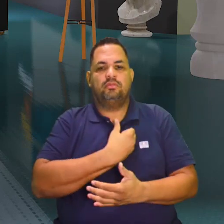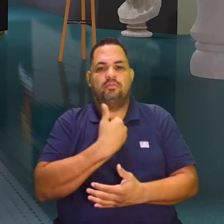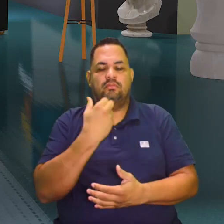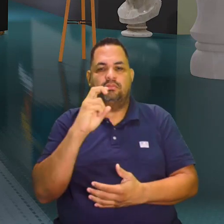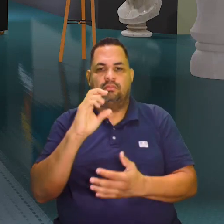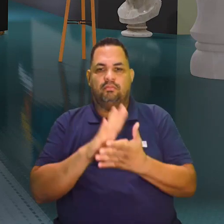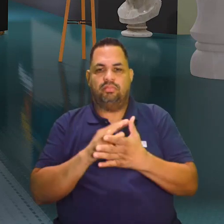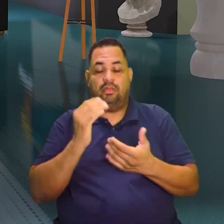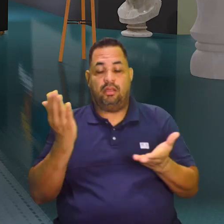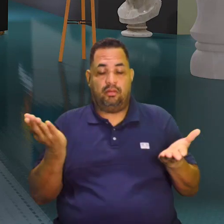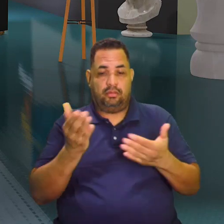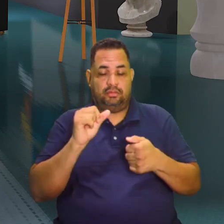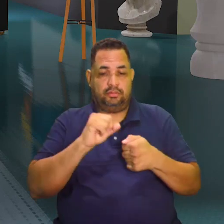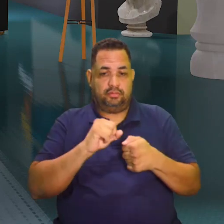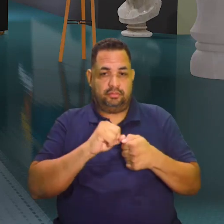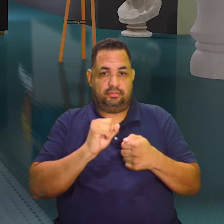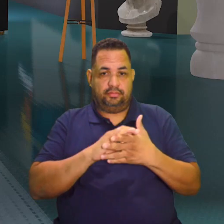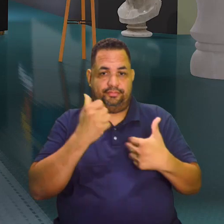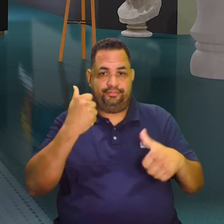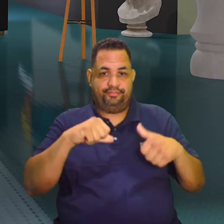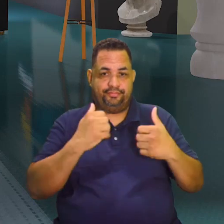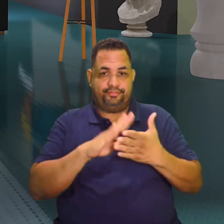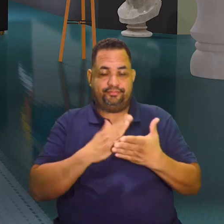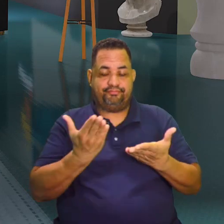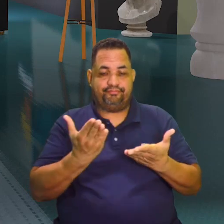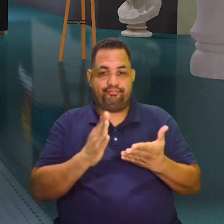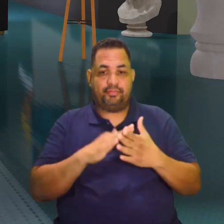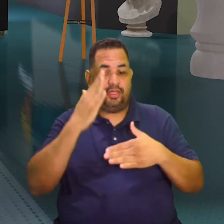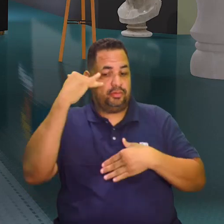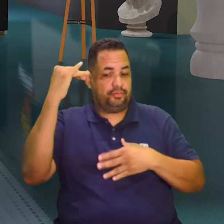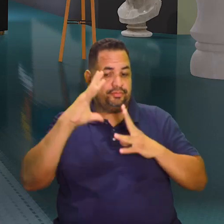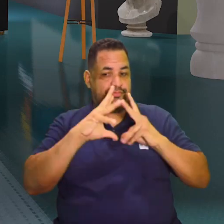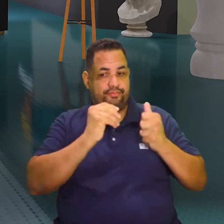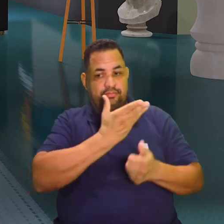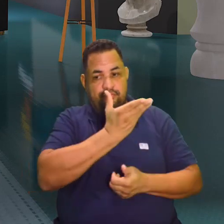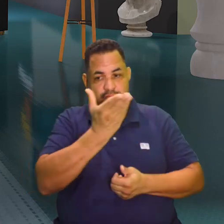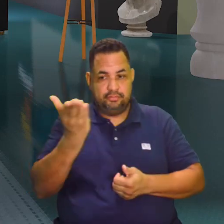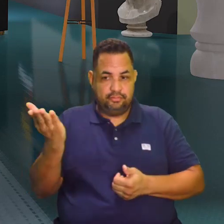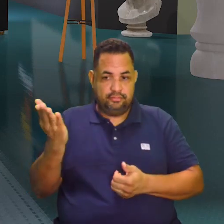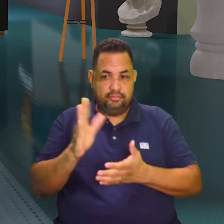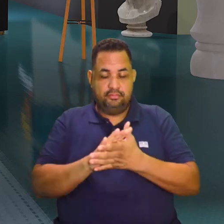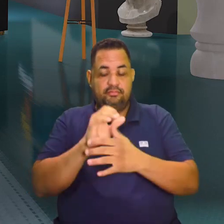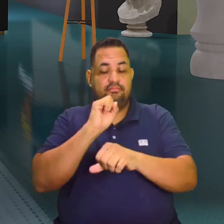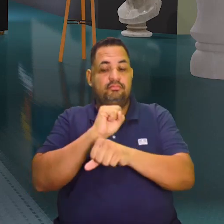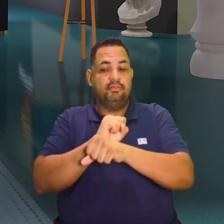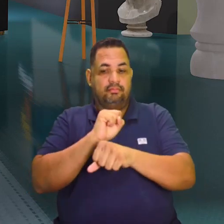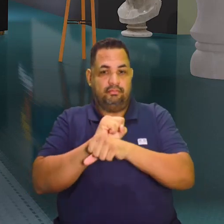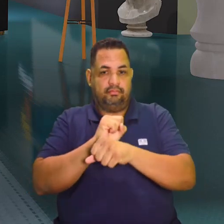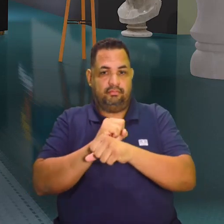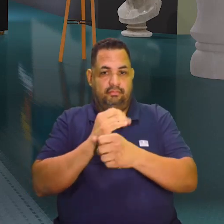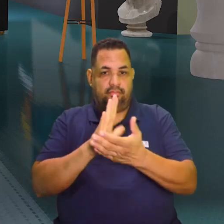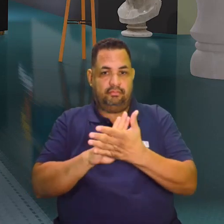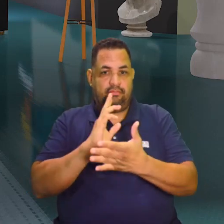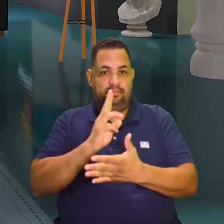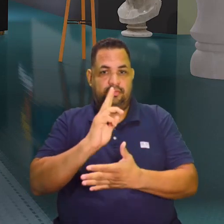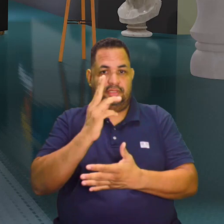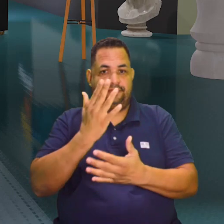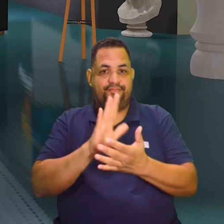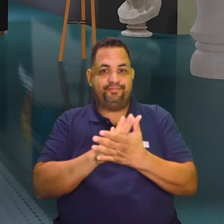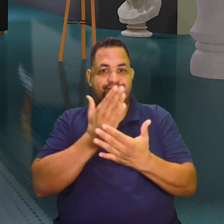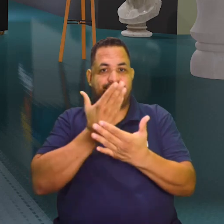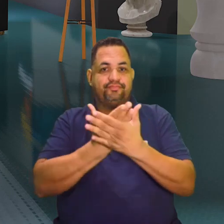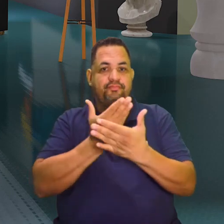vão realizar a avaliação. Desejo sucesso para todos e fico aguardando vocês para dar sequência nos